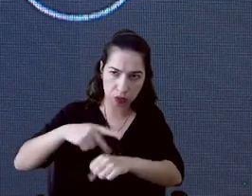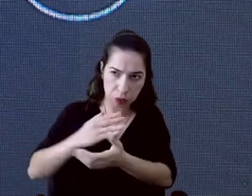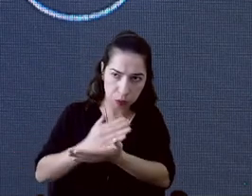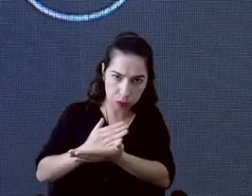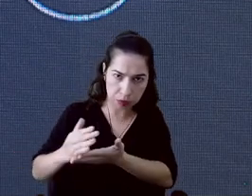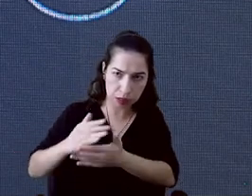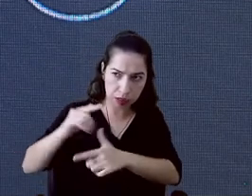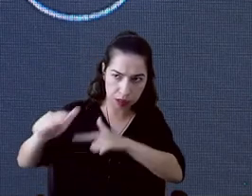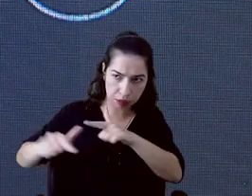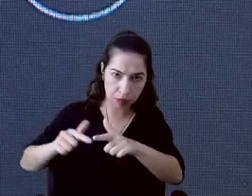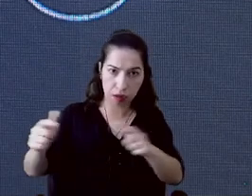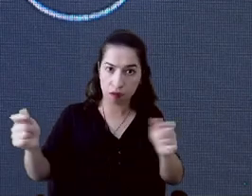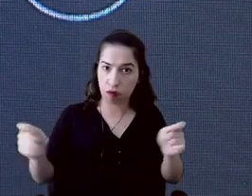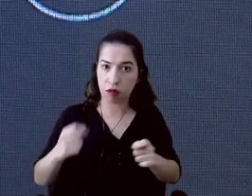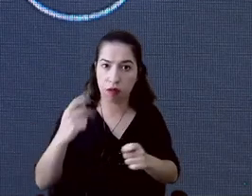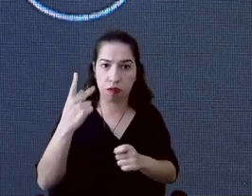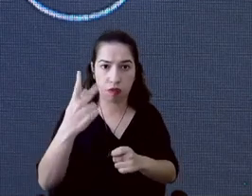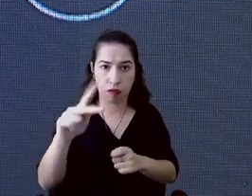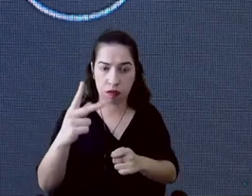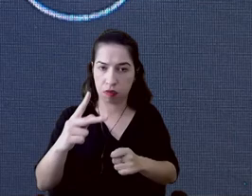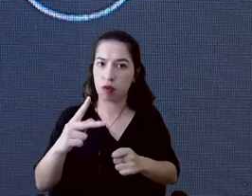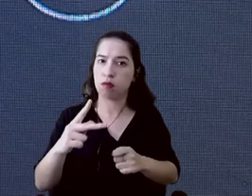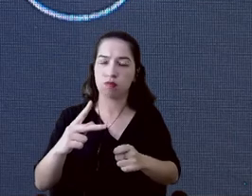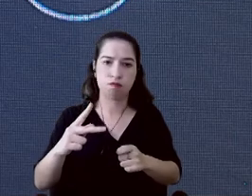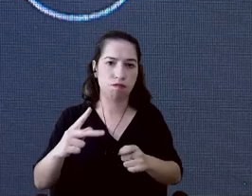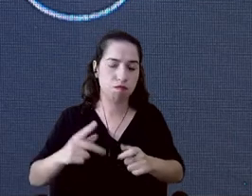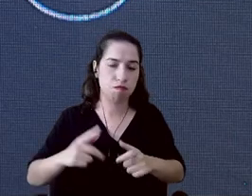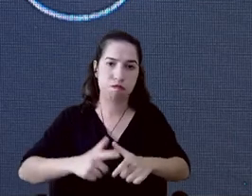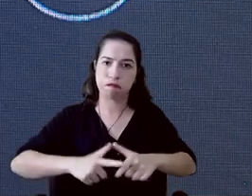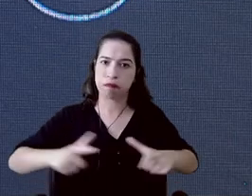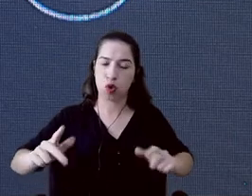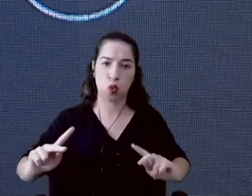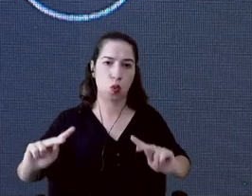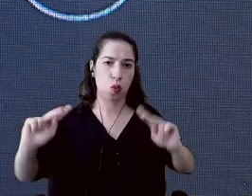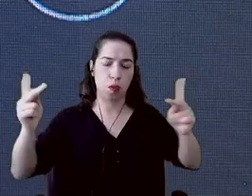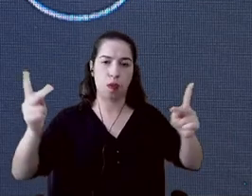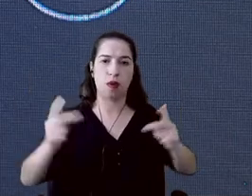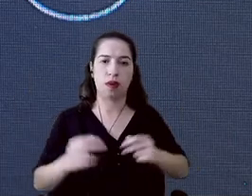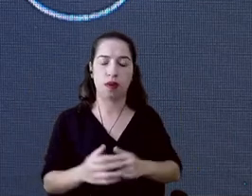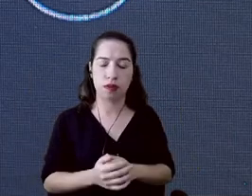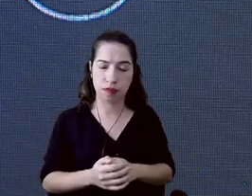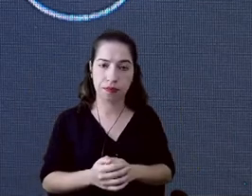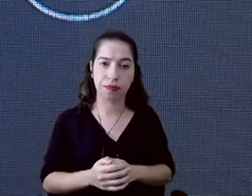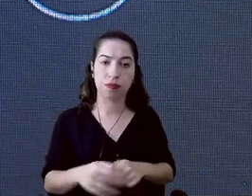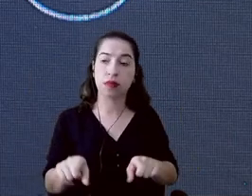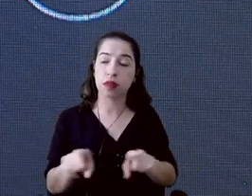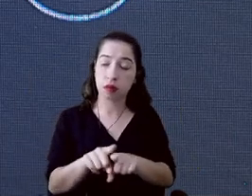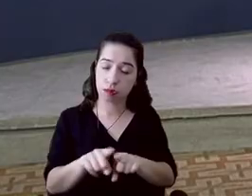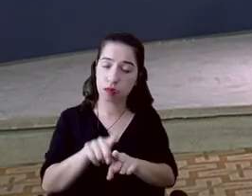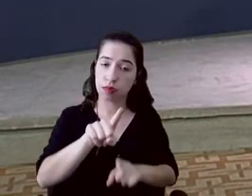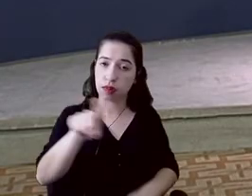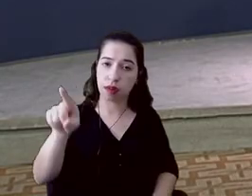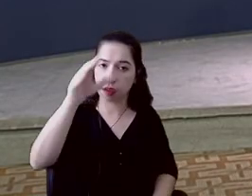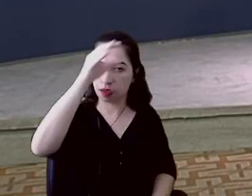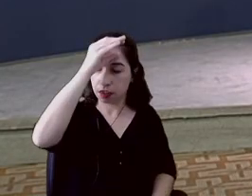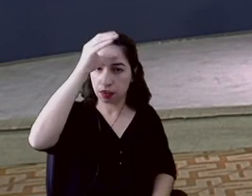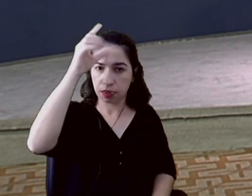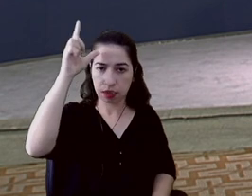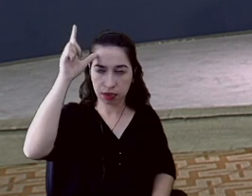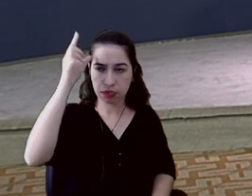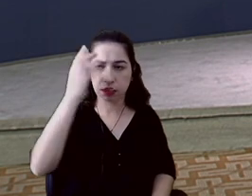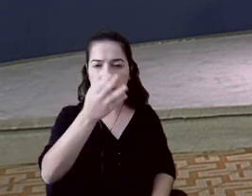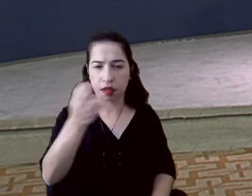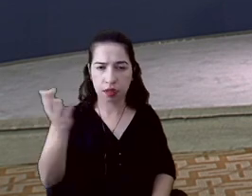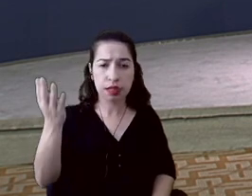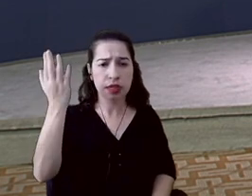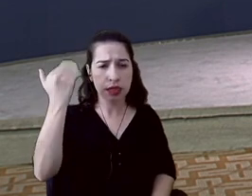pode realmente dobrar o teu mercado interessado e para gente isso é importante e para os nossos clientes Como eu disse reconhecem gostam